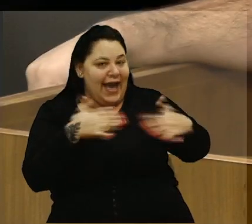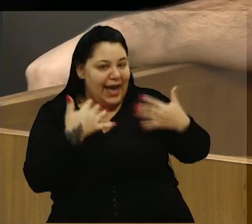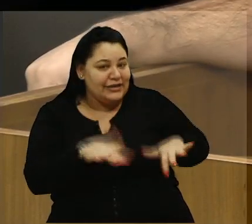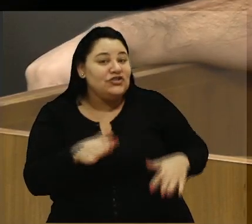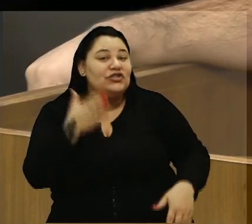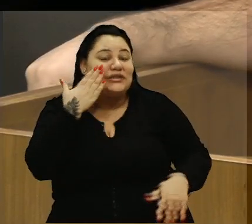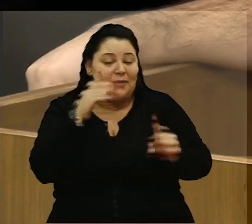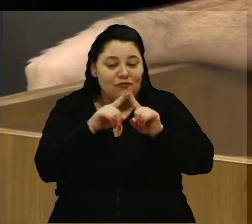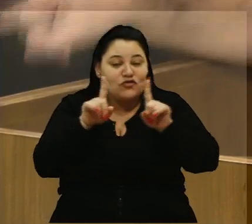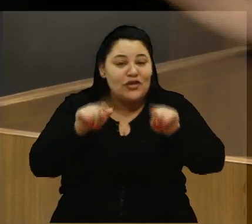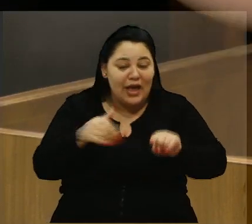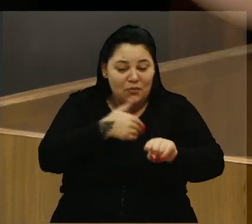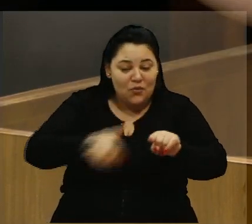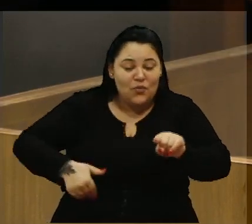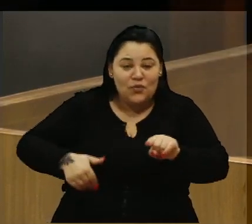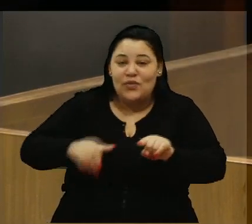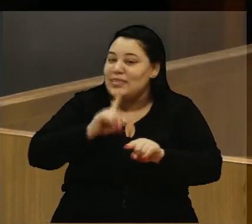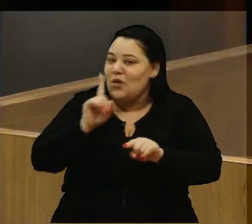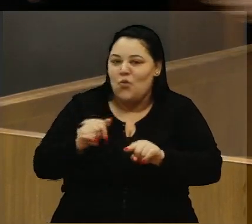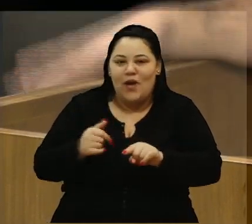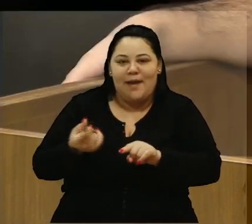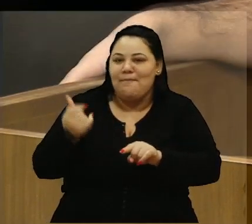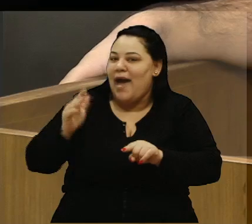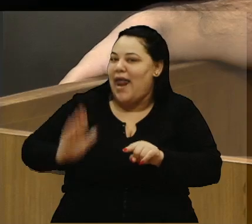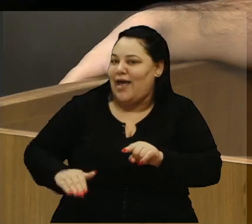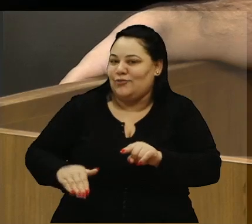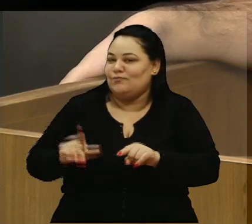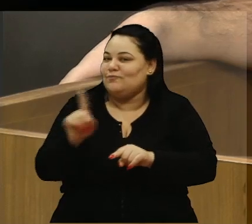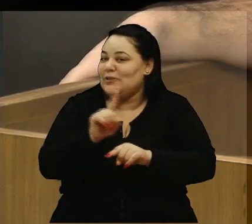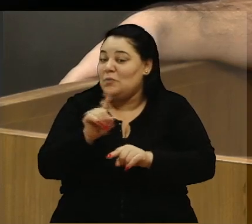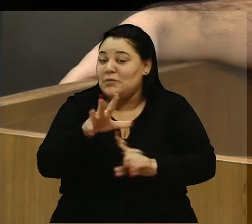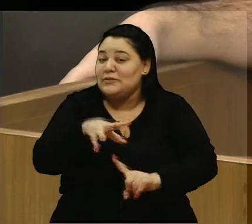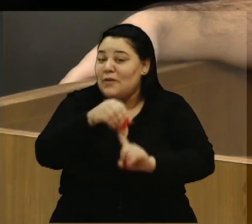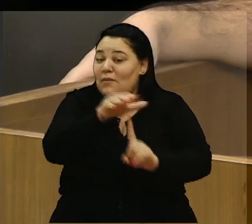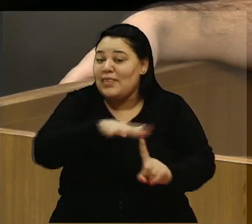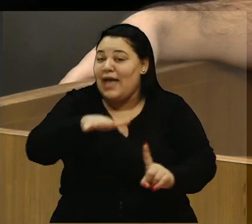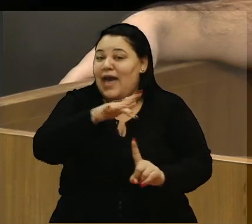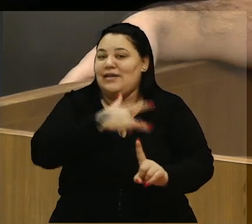barato, né? Principalmente da área da saúde.